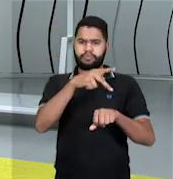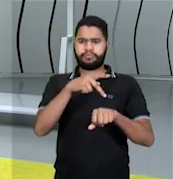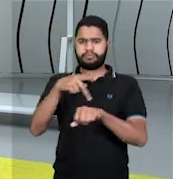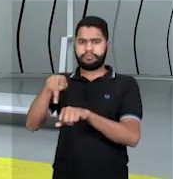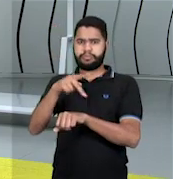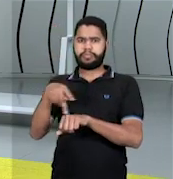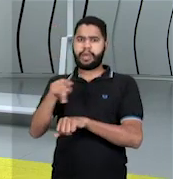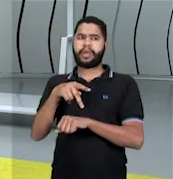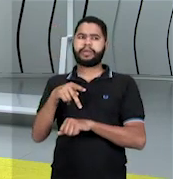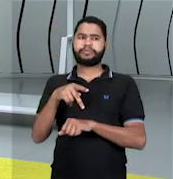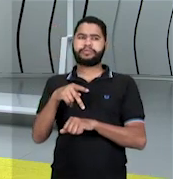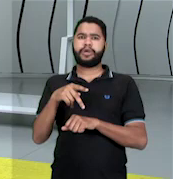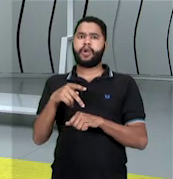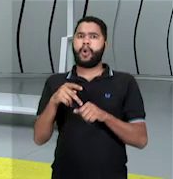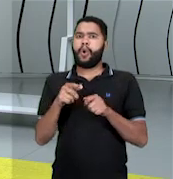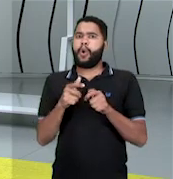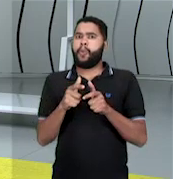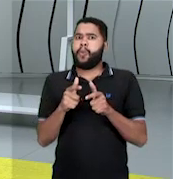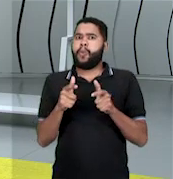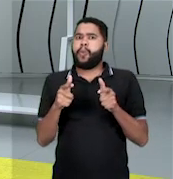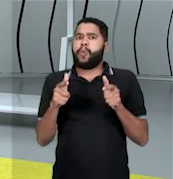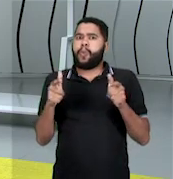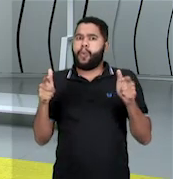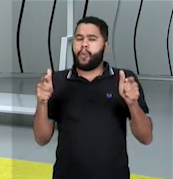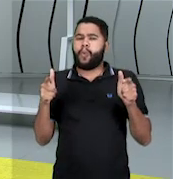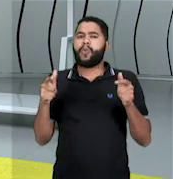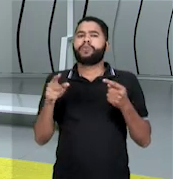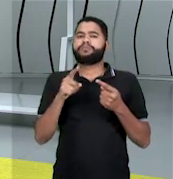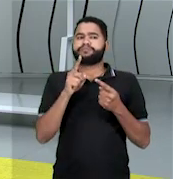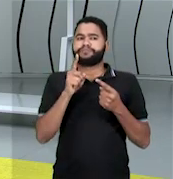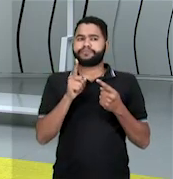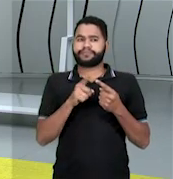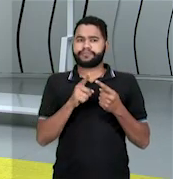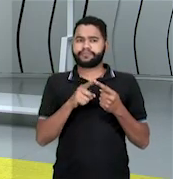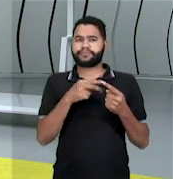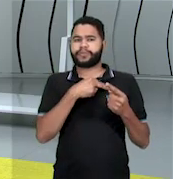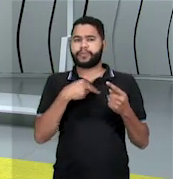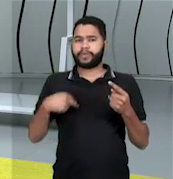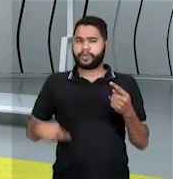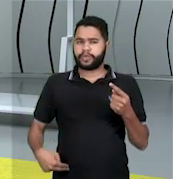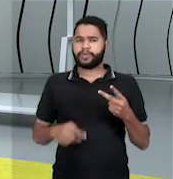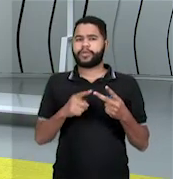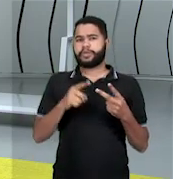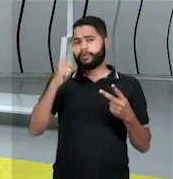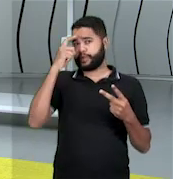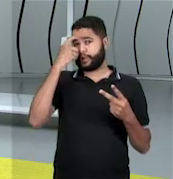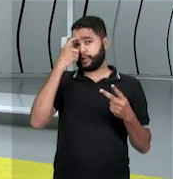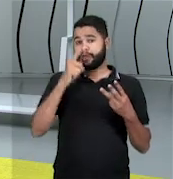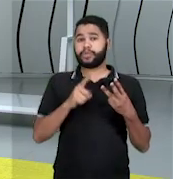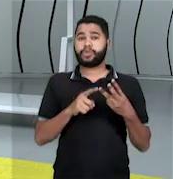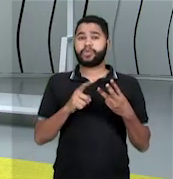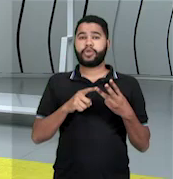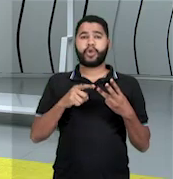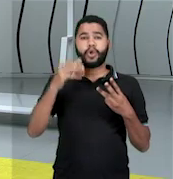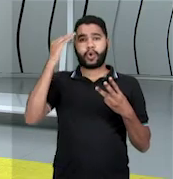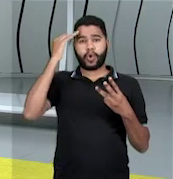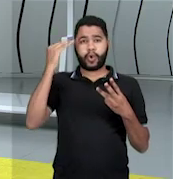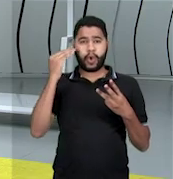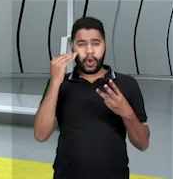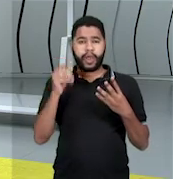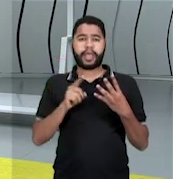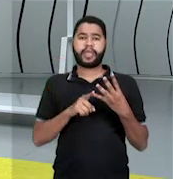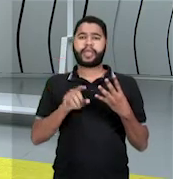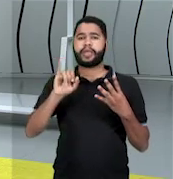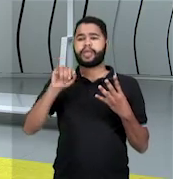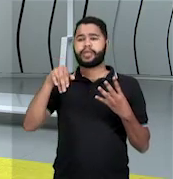destaque, né, com grande volume populacional, que seria ali a China, Índia, Coreia, Indonésia, né, que são os